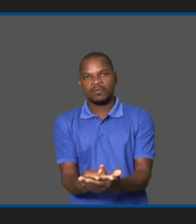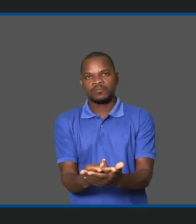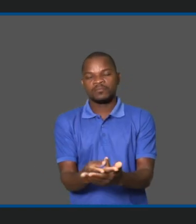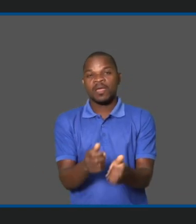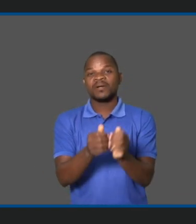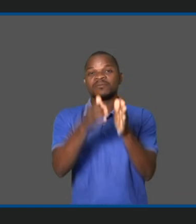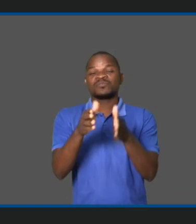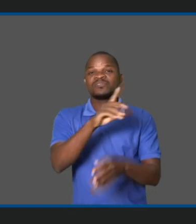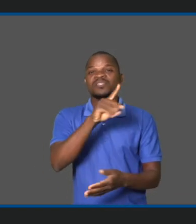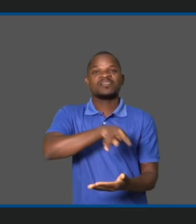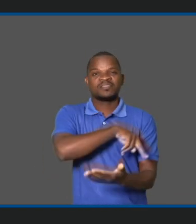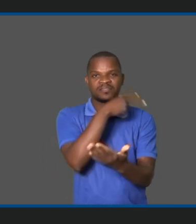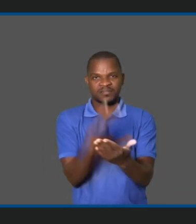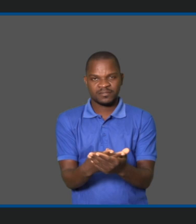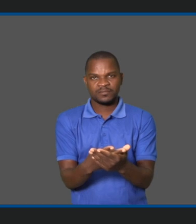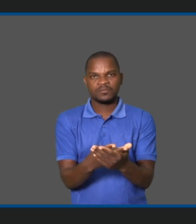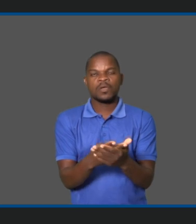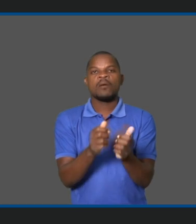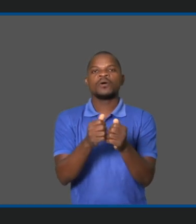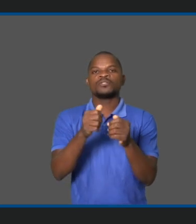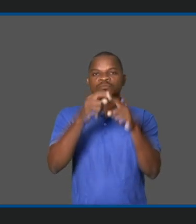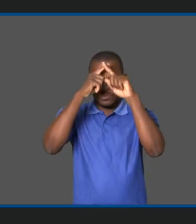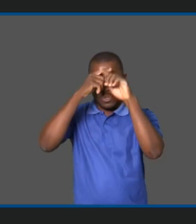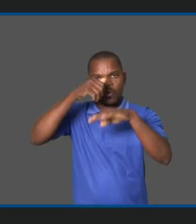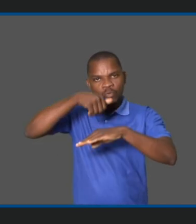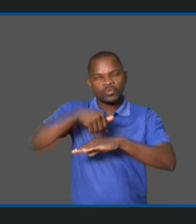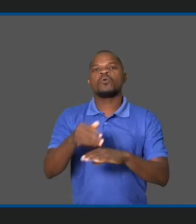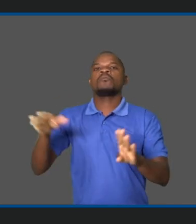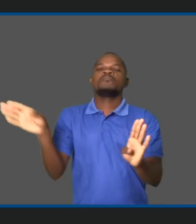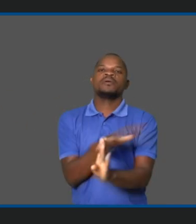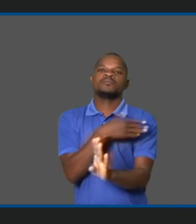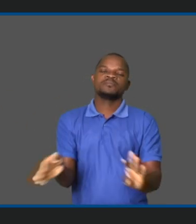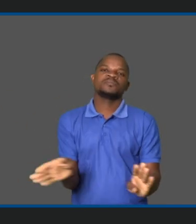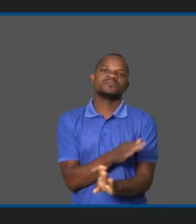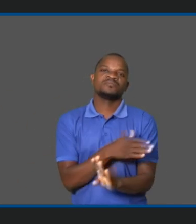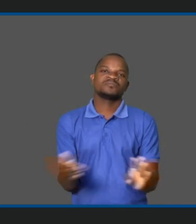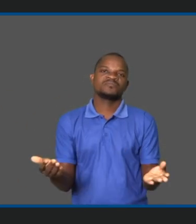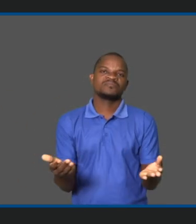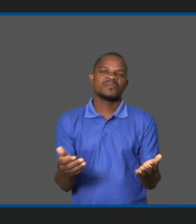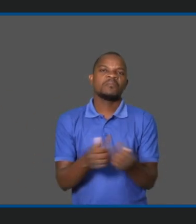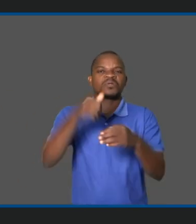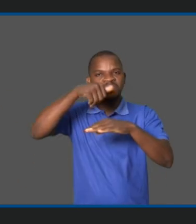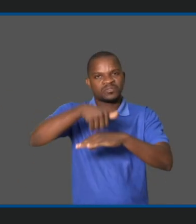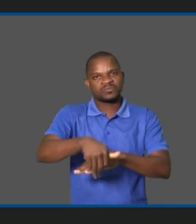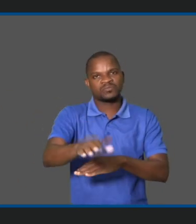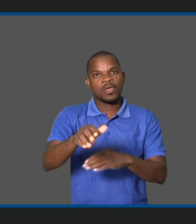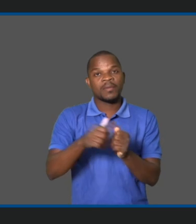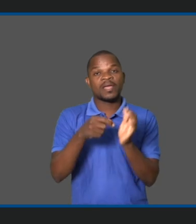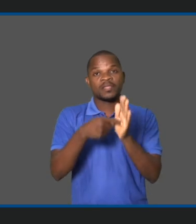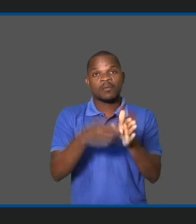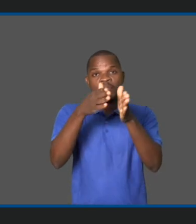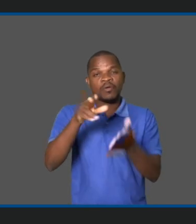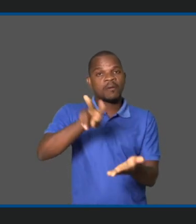continuou com a agressão. Quer dizer, uma agressão contínua. Não bastou ter empurrado e tal. É